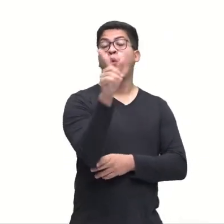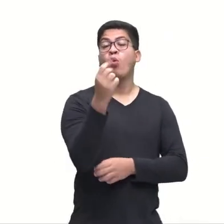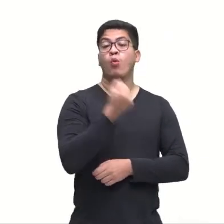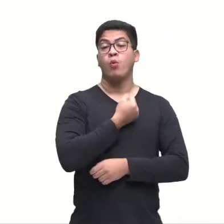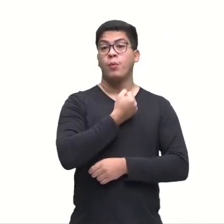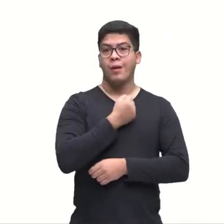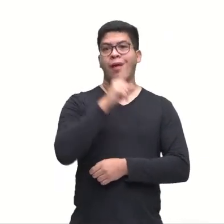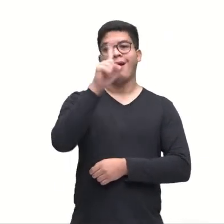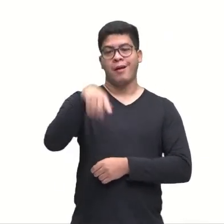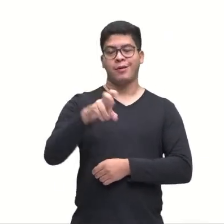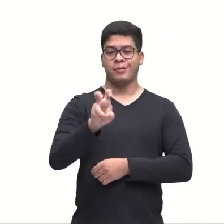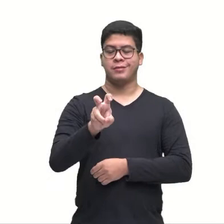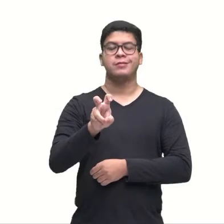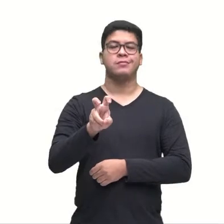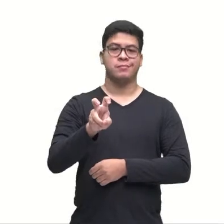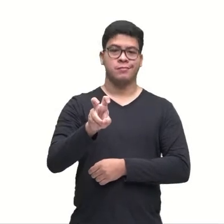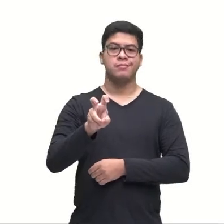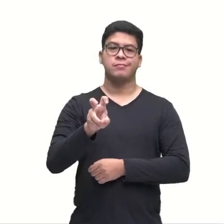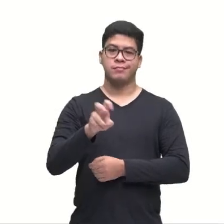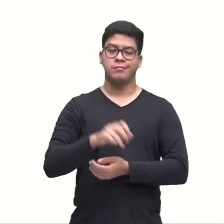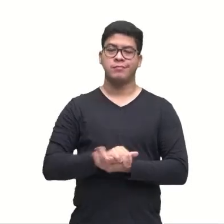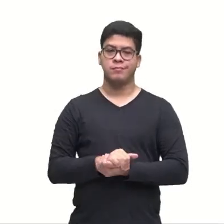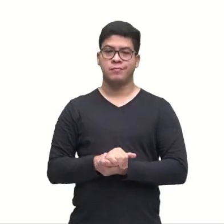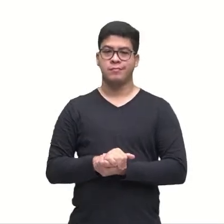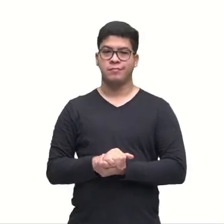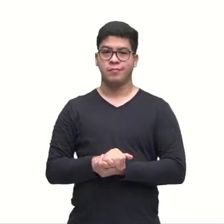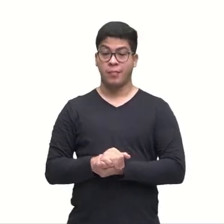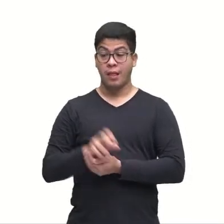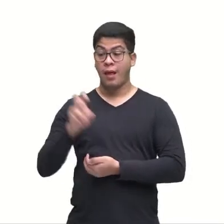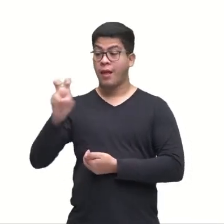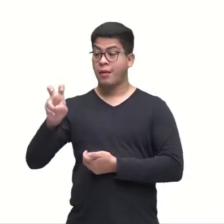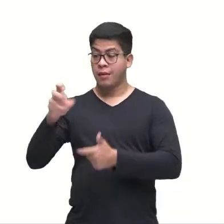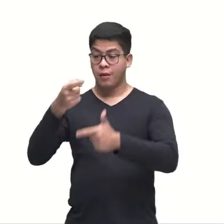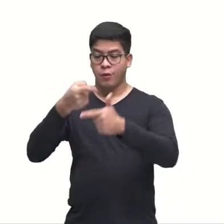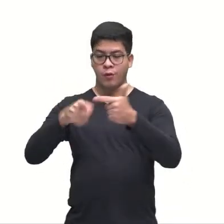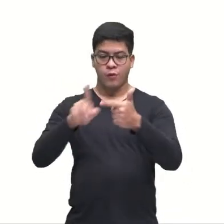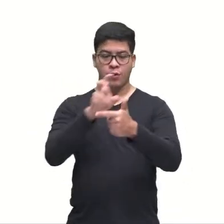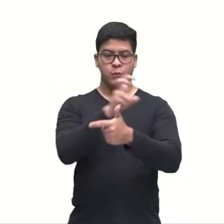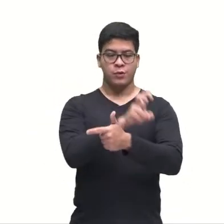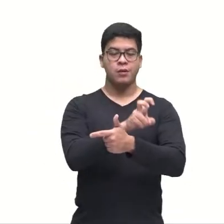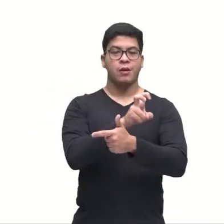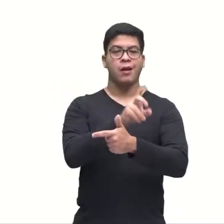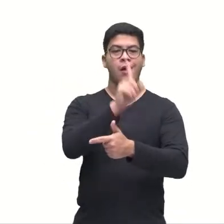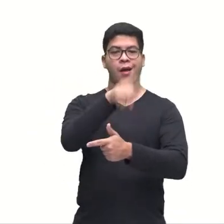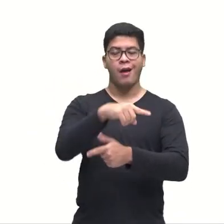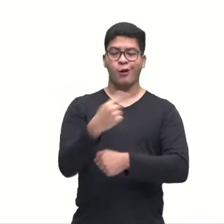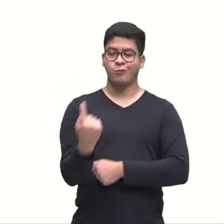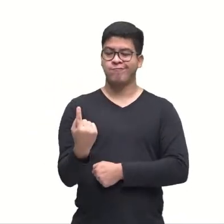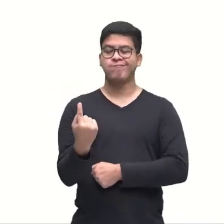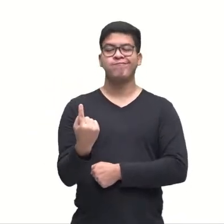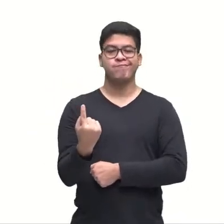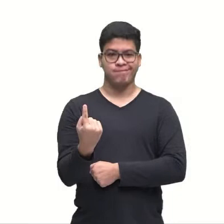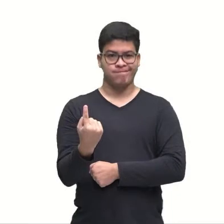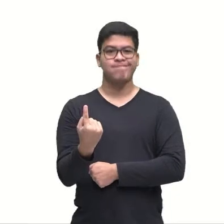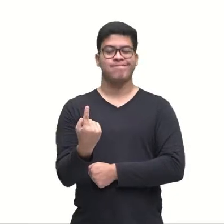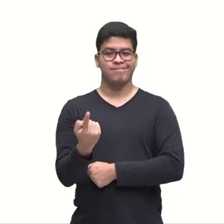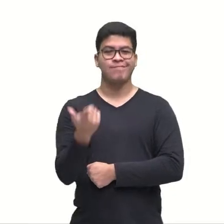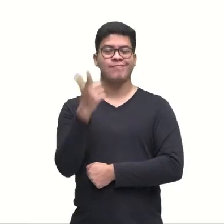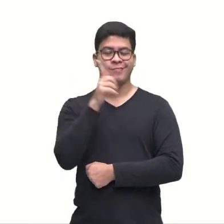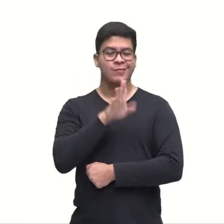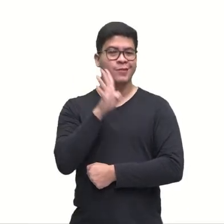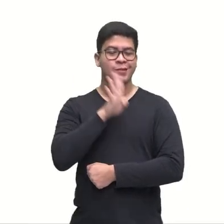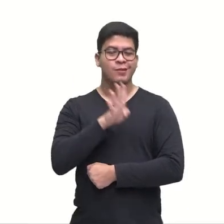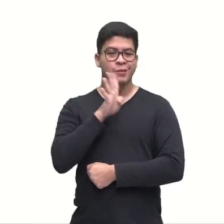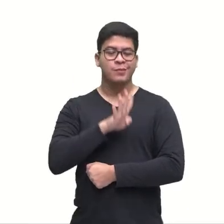primo, que é o 5. 5 dividido por 5 aí dá, né? Ó, restou aqui 1. Muito bem.